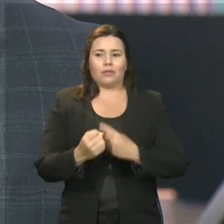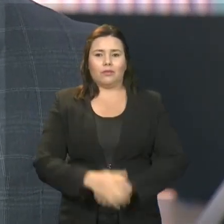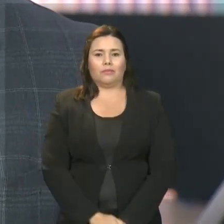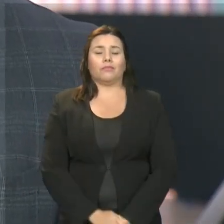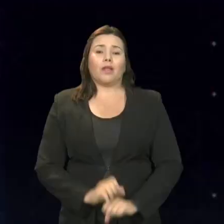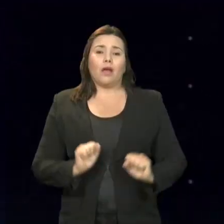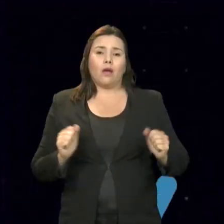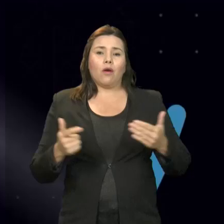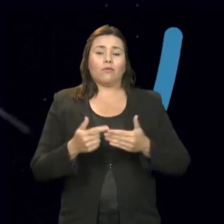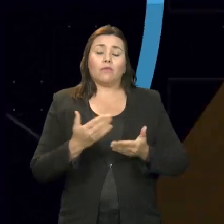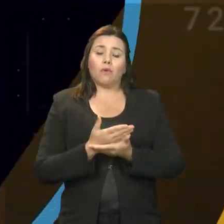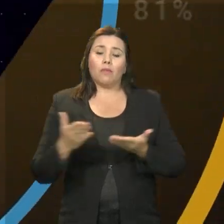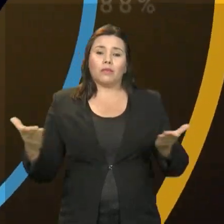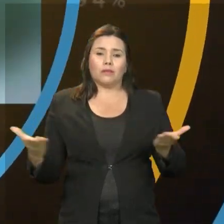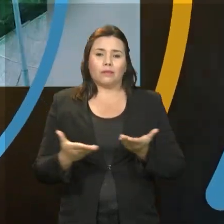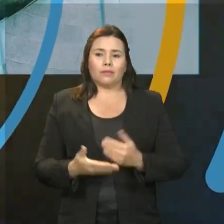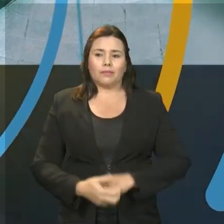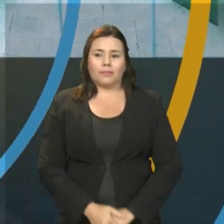começa agora.